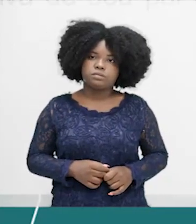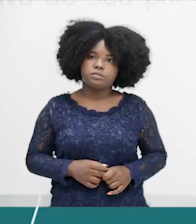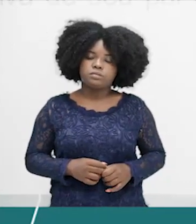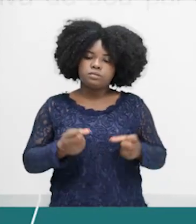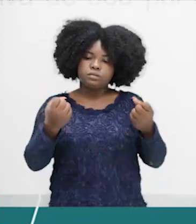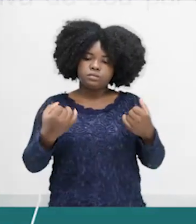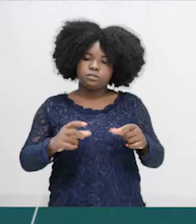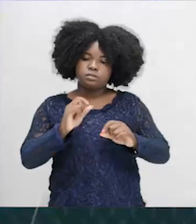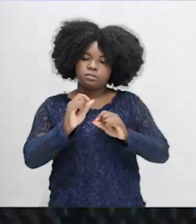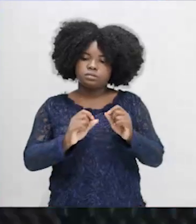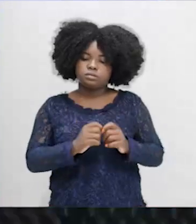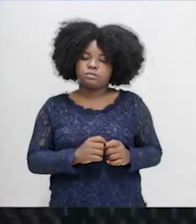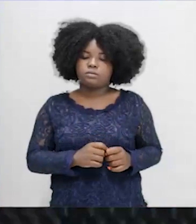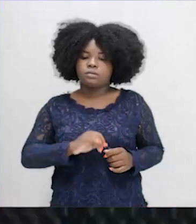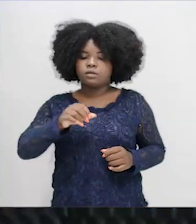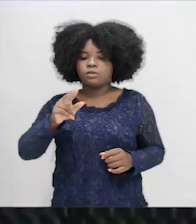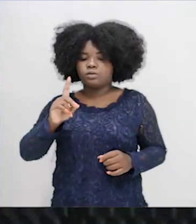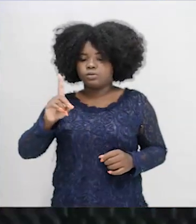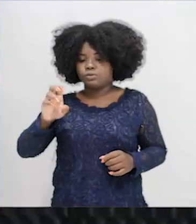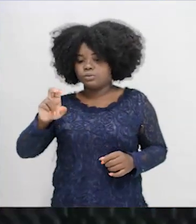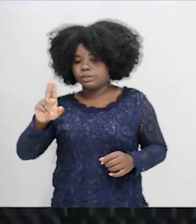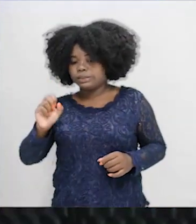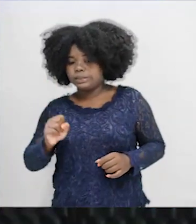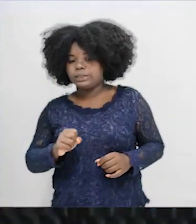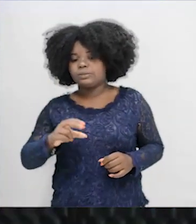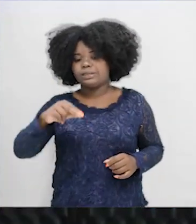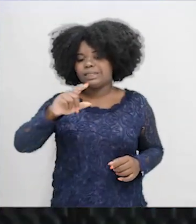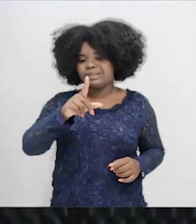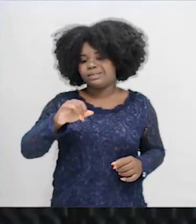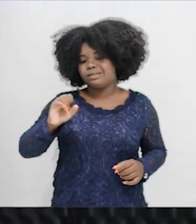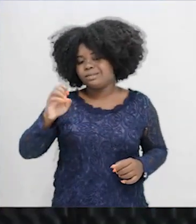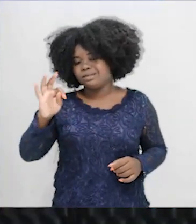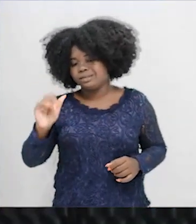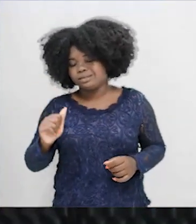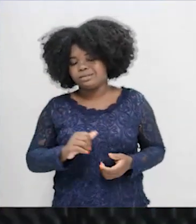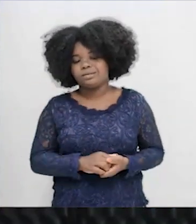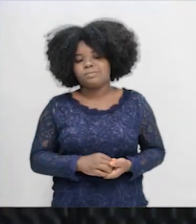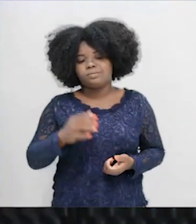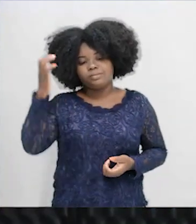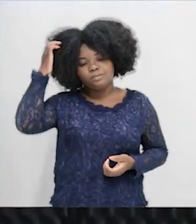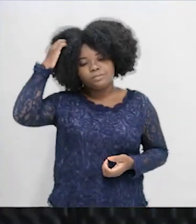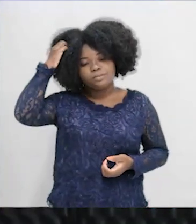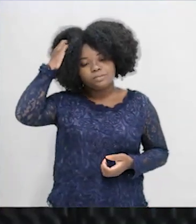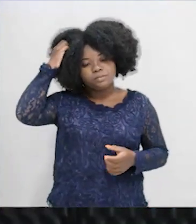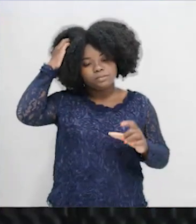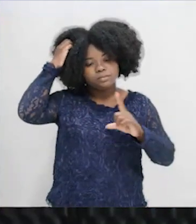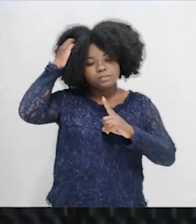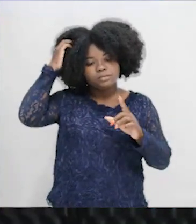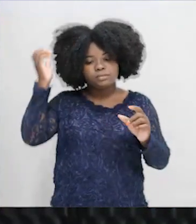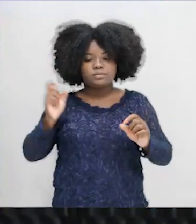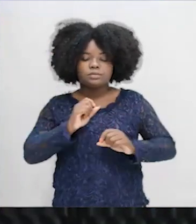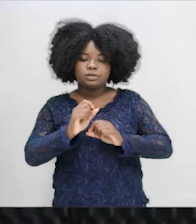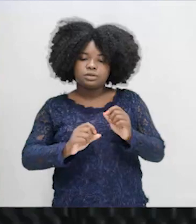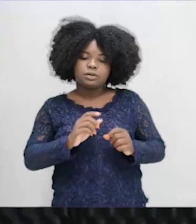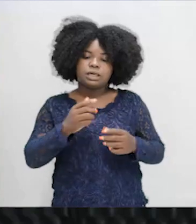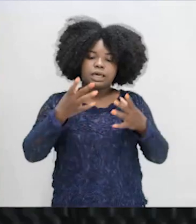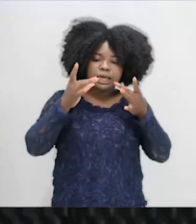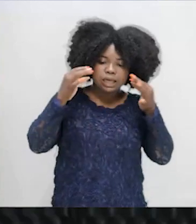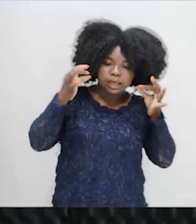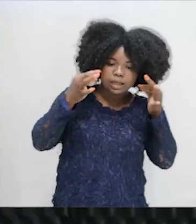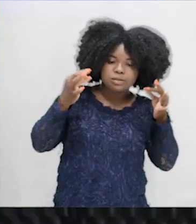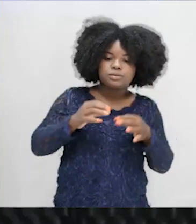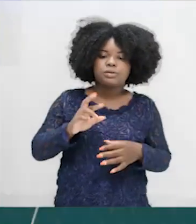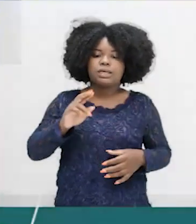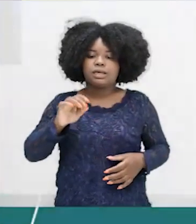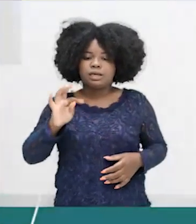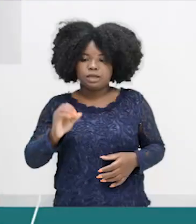ele fala sobre judeus, ratos e nazistas. Os judeus, perdão, seriam ratos e os nazistas seriam gatos. Vale